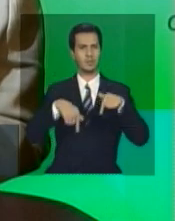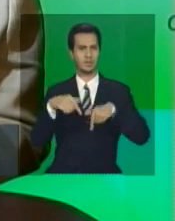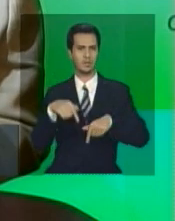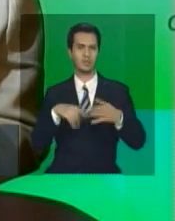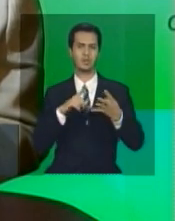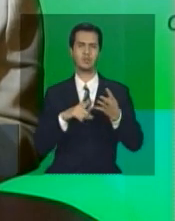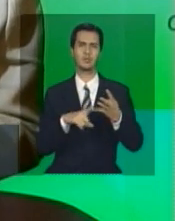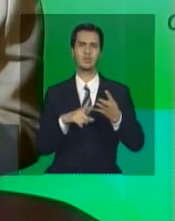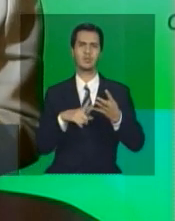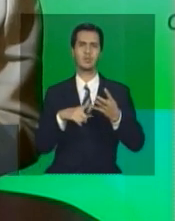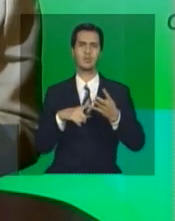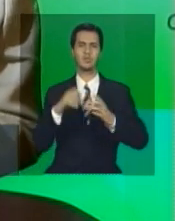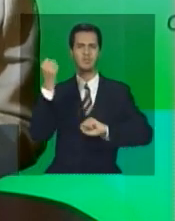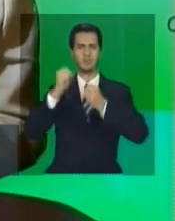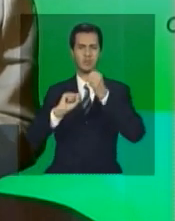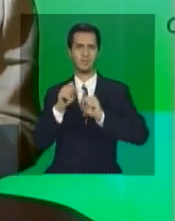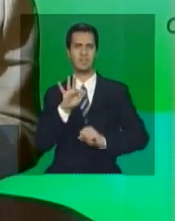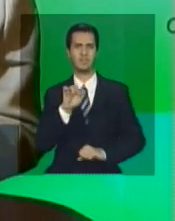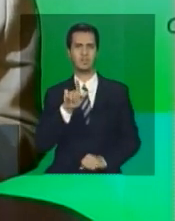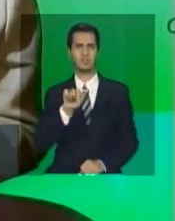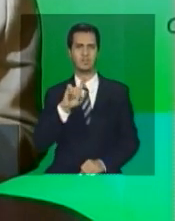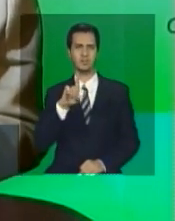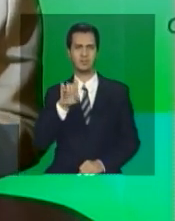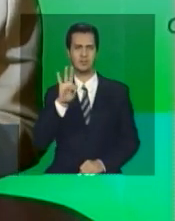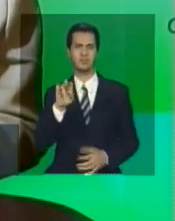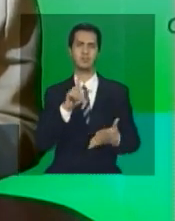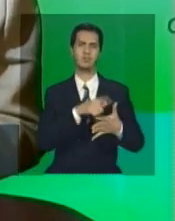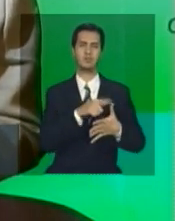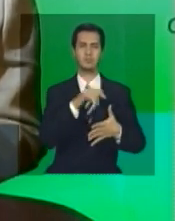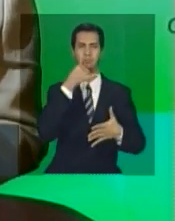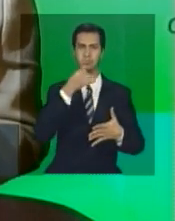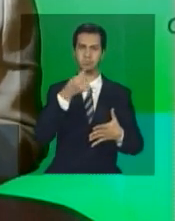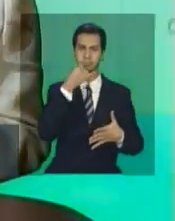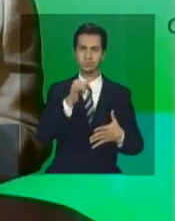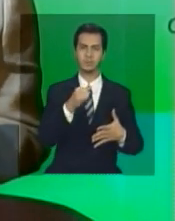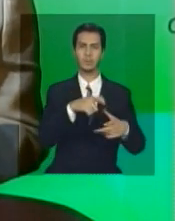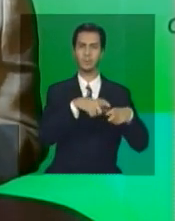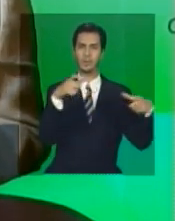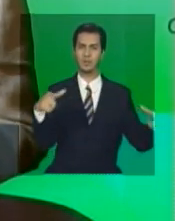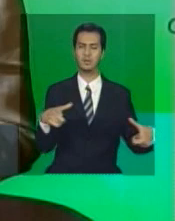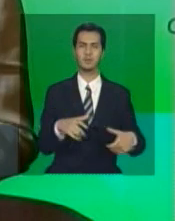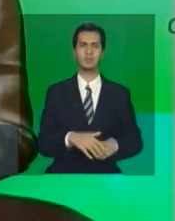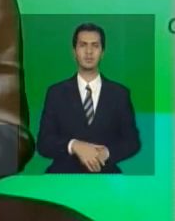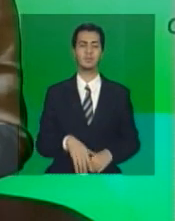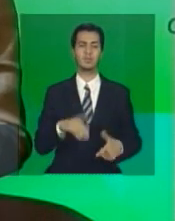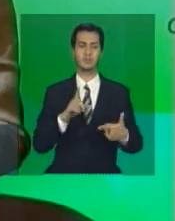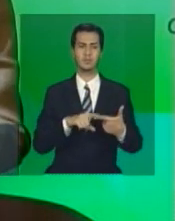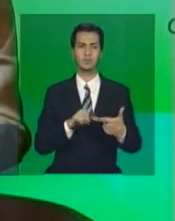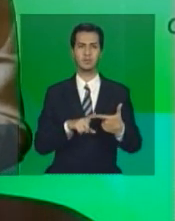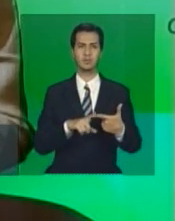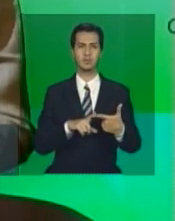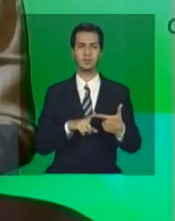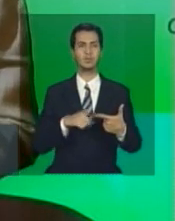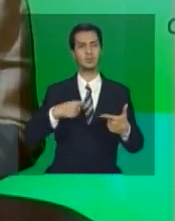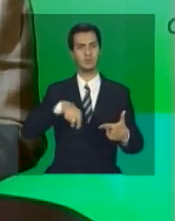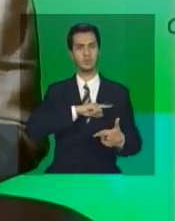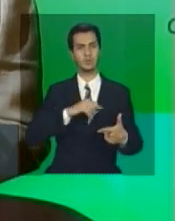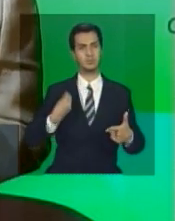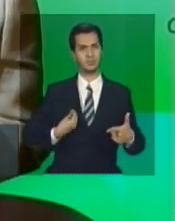plantas de fertilizantes, na geração de energia elétrica e no aumento da nossa participação em